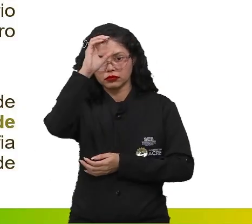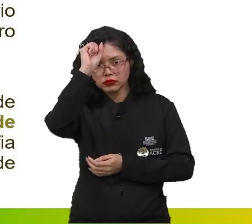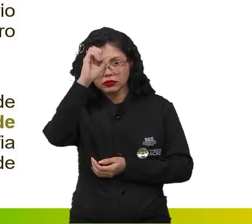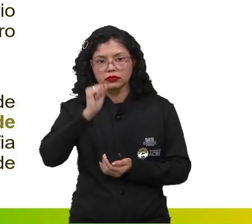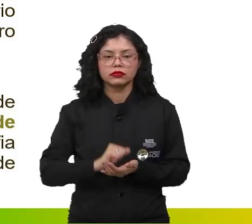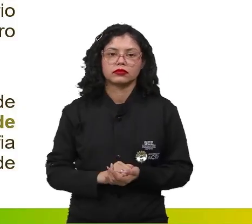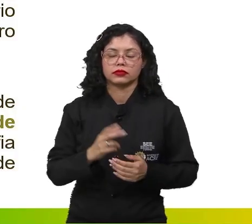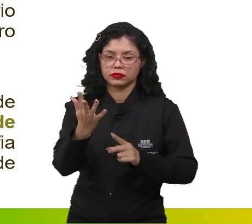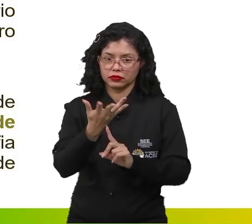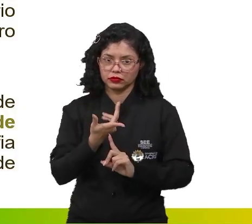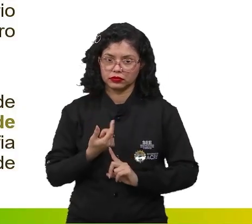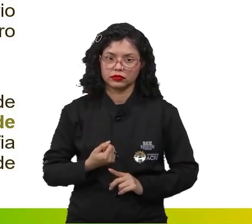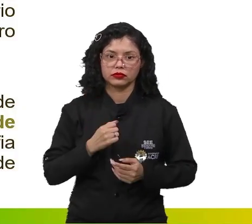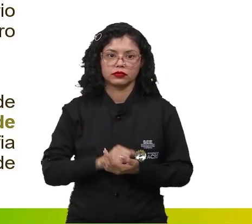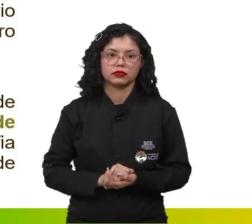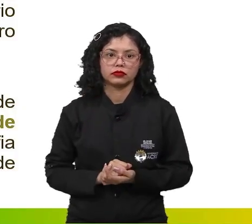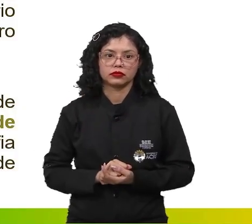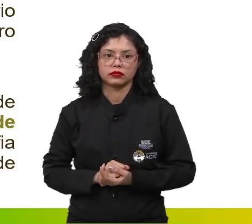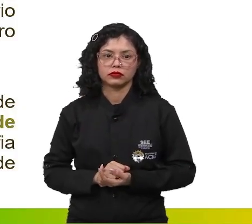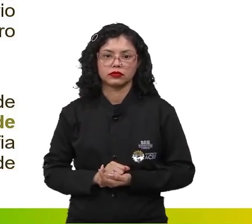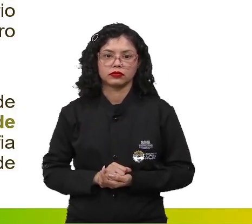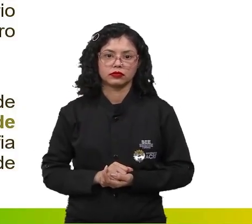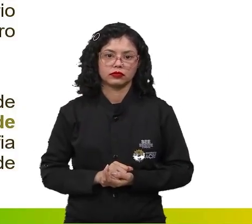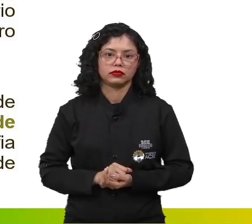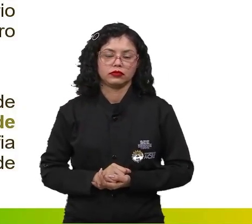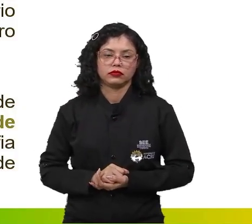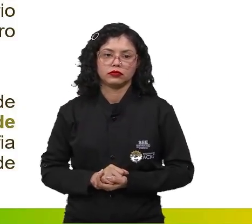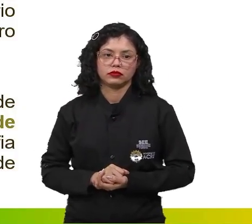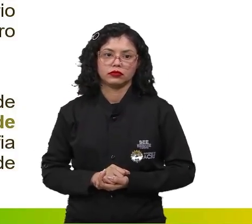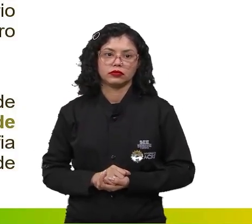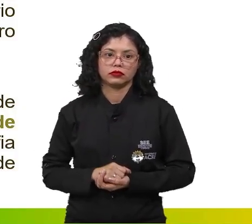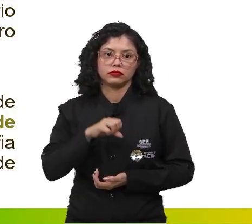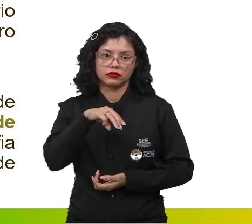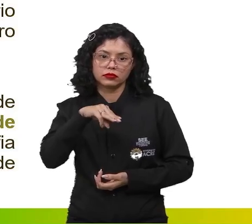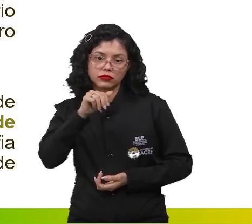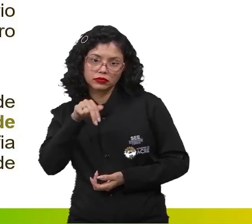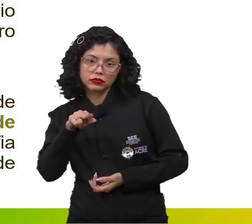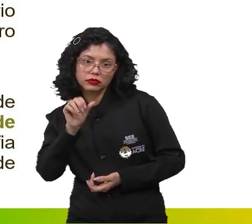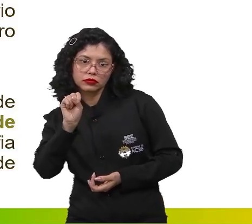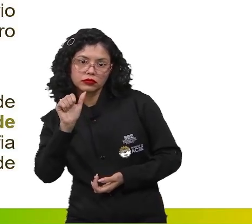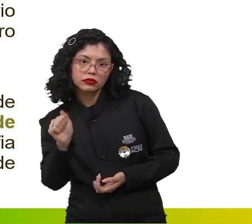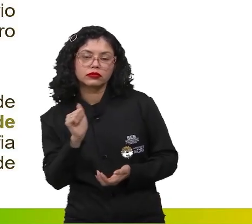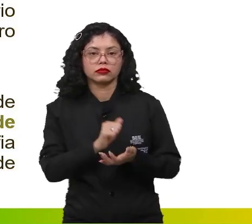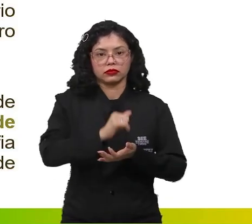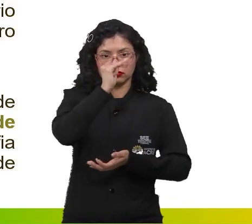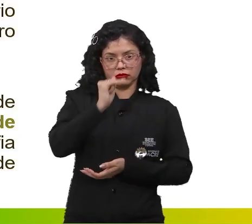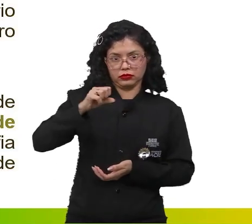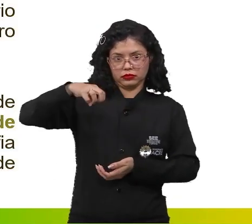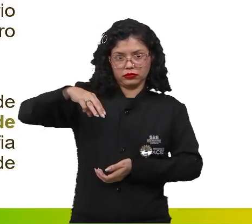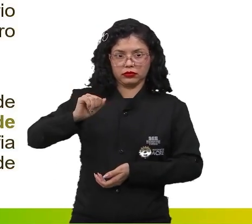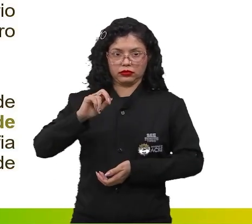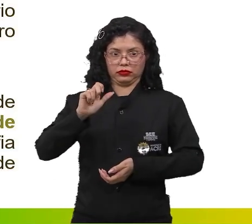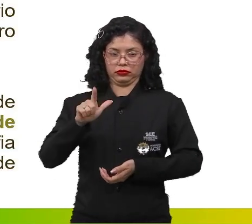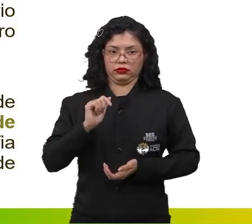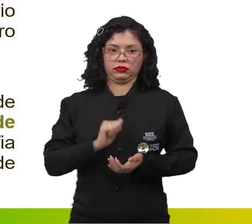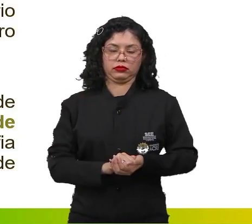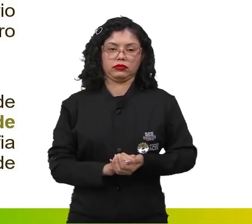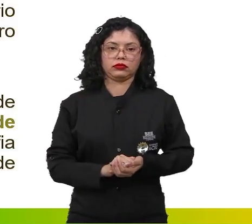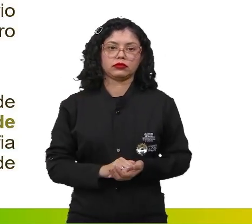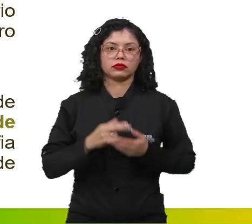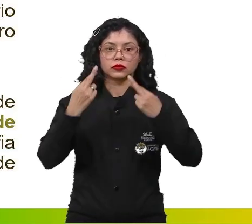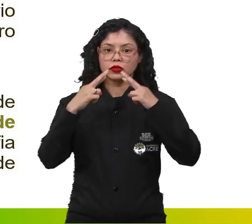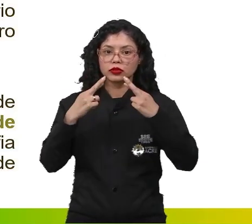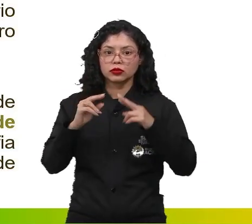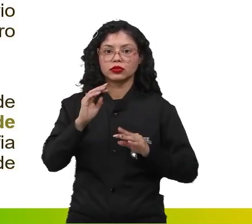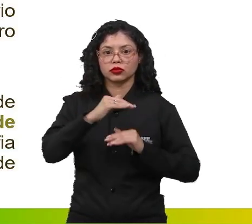muita arte. E aí, Mansa Musa, o imperador de Mali, é um testemunho de